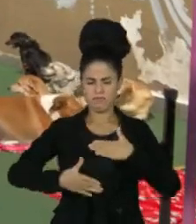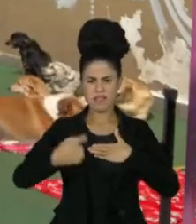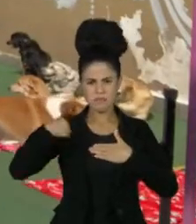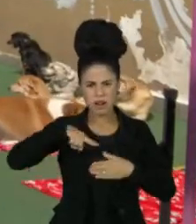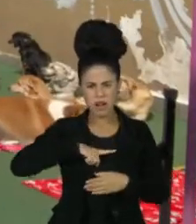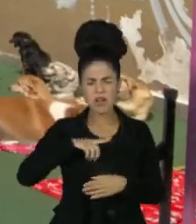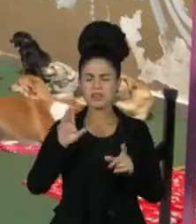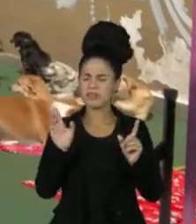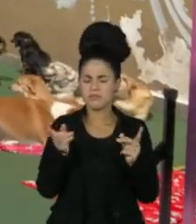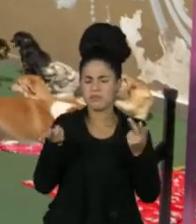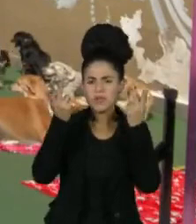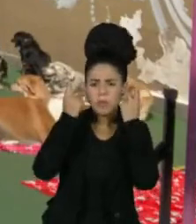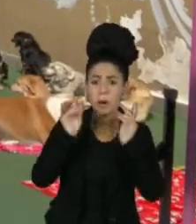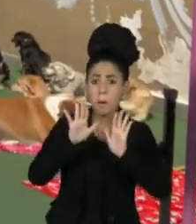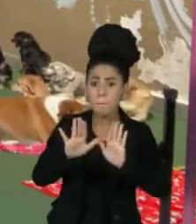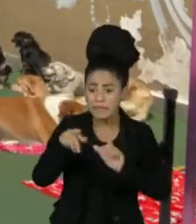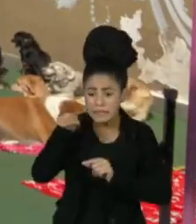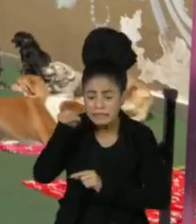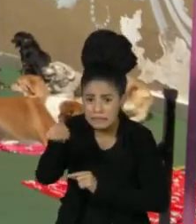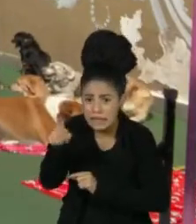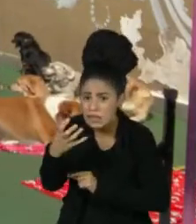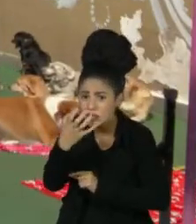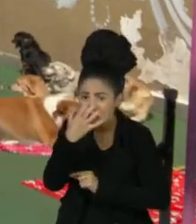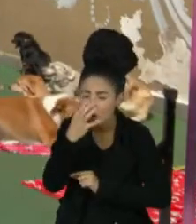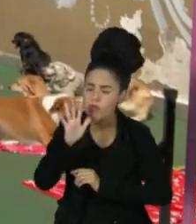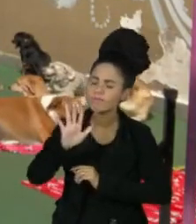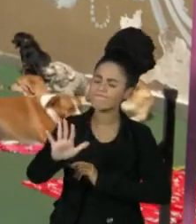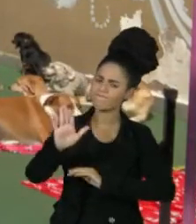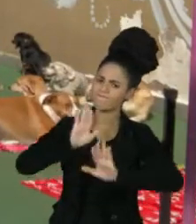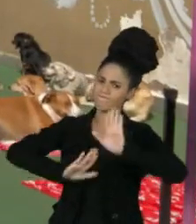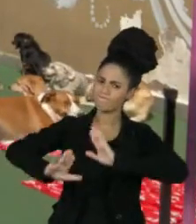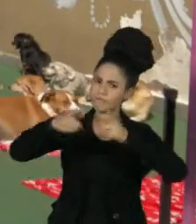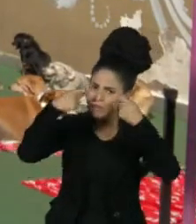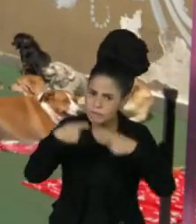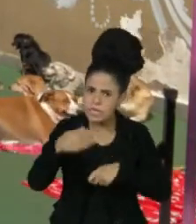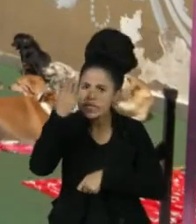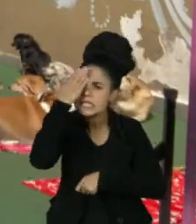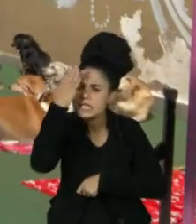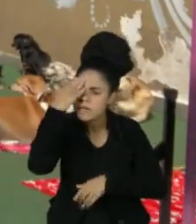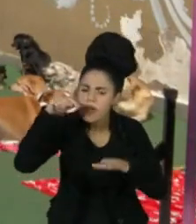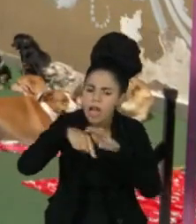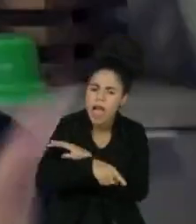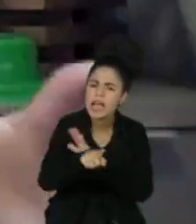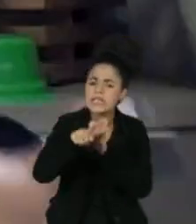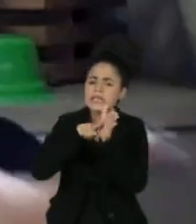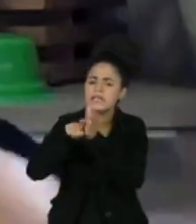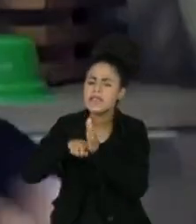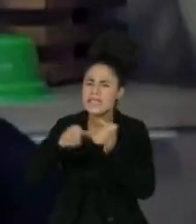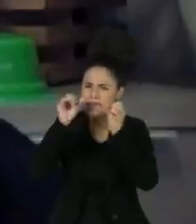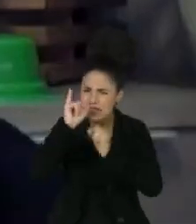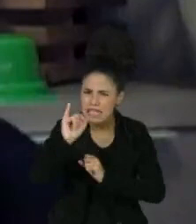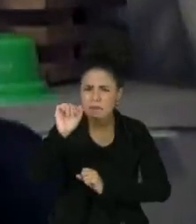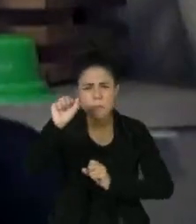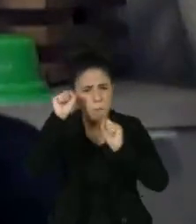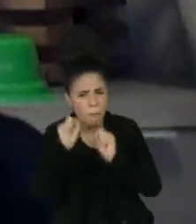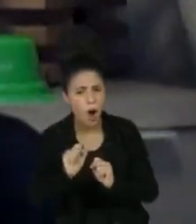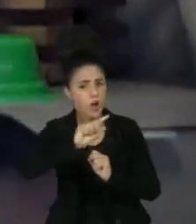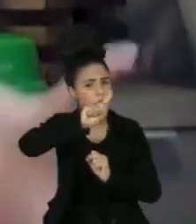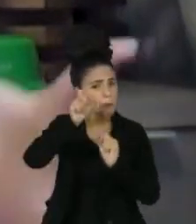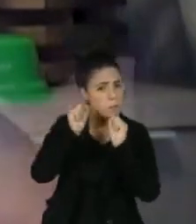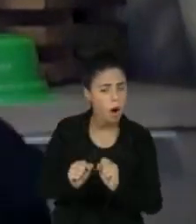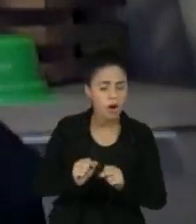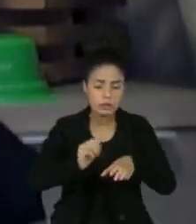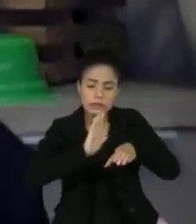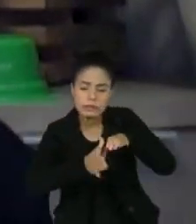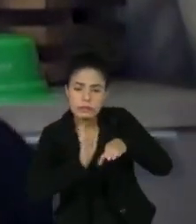até gerar intoxicação no deles. Por isso, procure sempre a ajuda de um veterinário antes. A cebola é tóxica para os